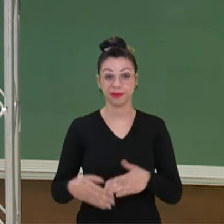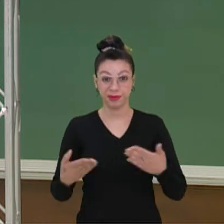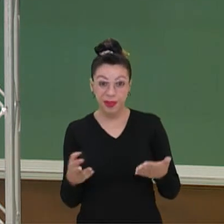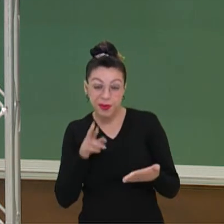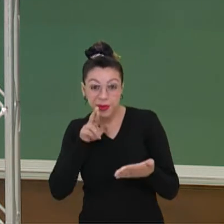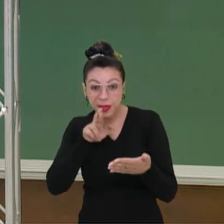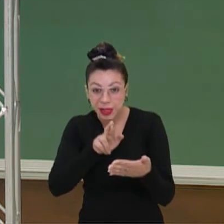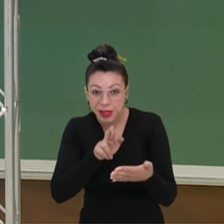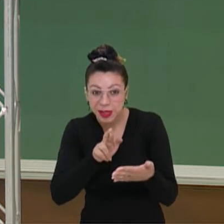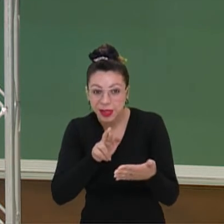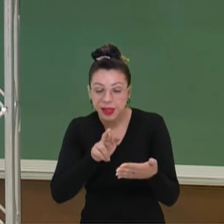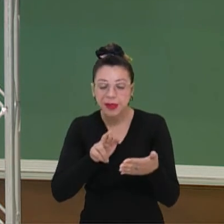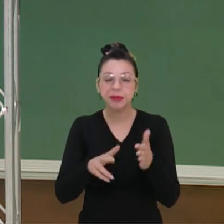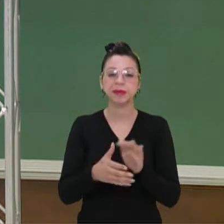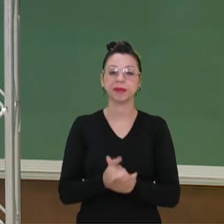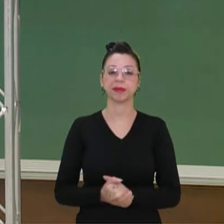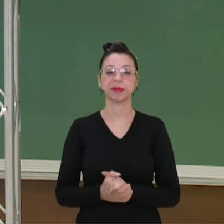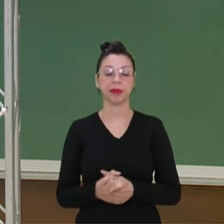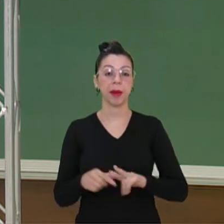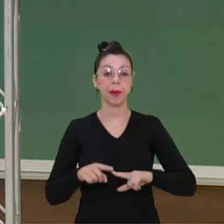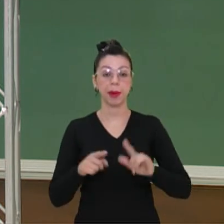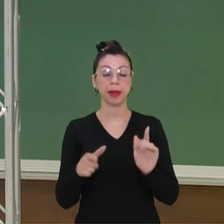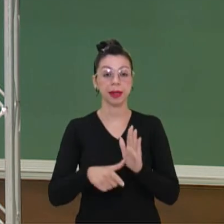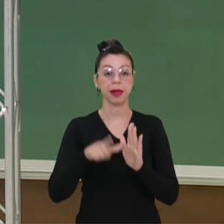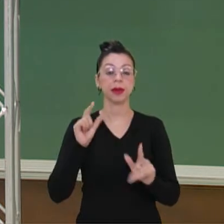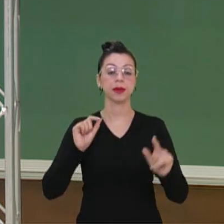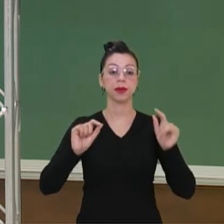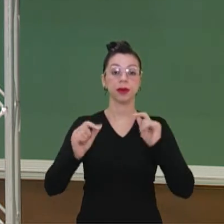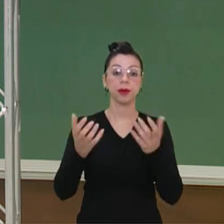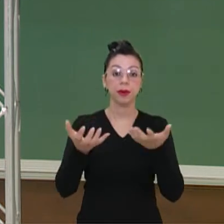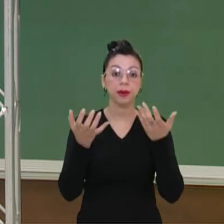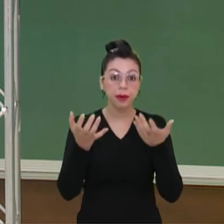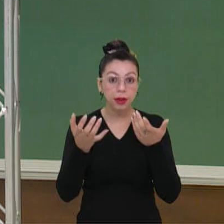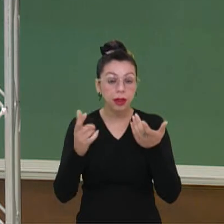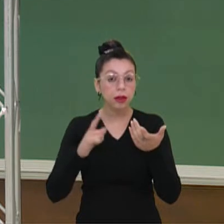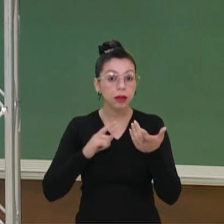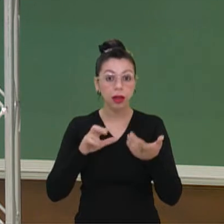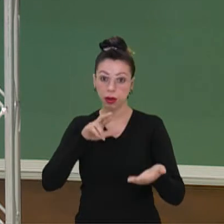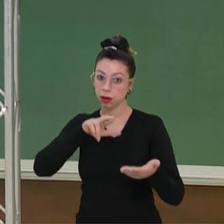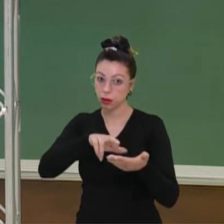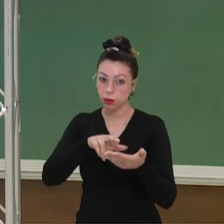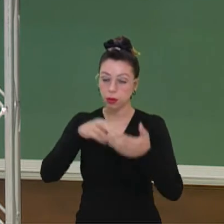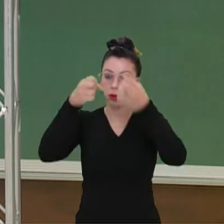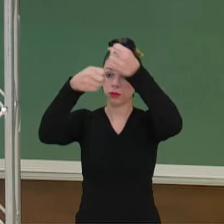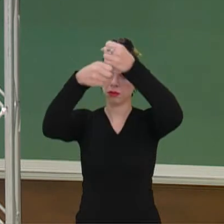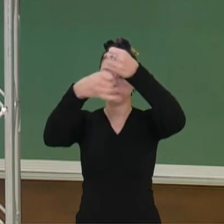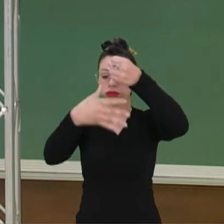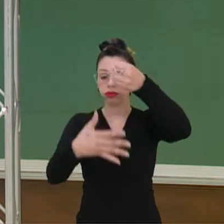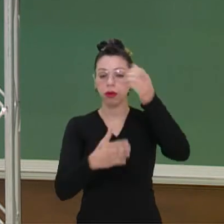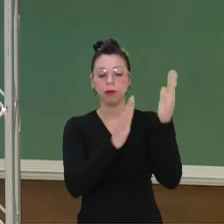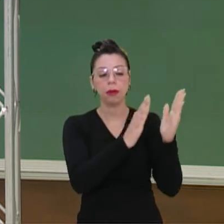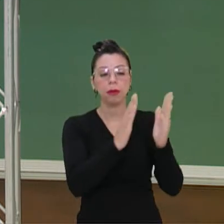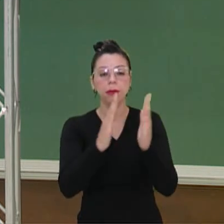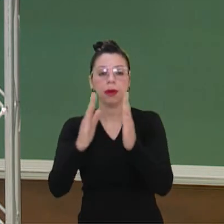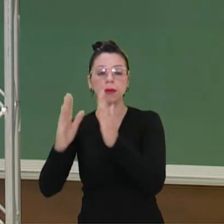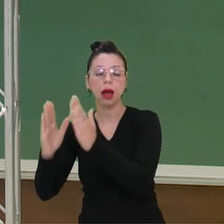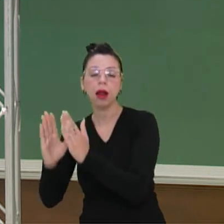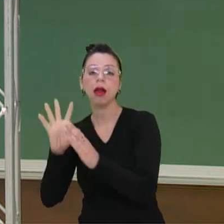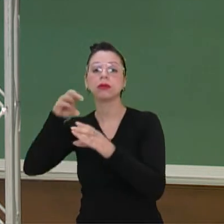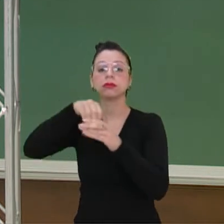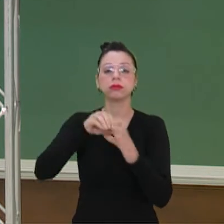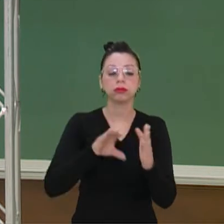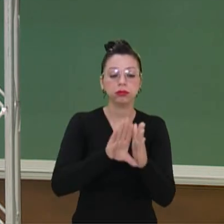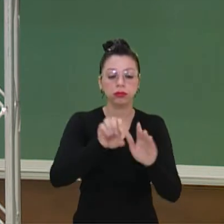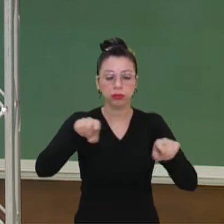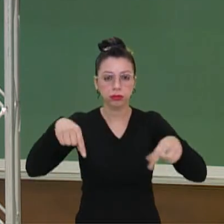Vamos para a resposta? Tá, legal. Mas antes disso, só quero dizer para vocês que está no Classroom todo passo a passo, tá bom? Então vamos colocar